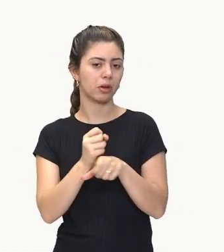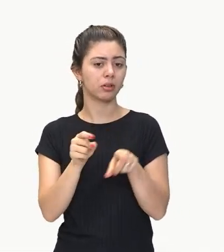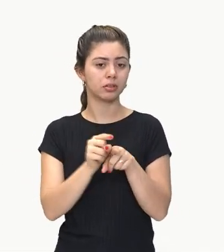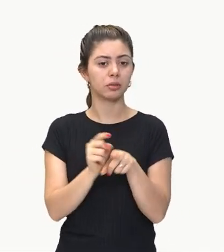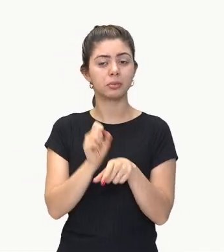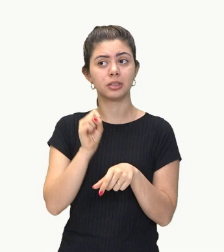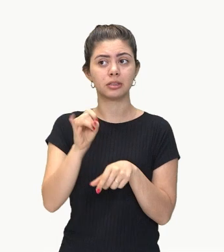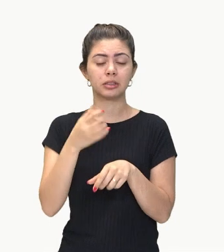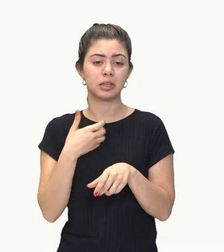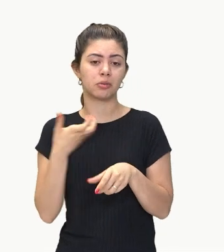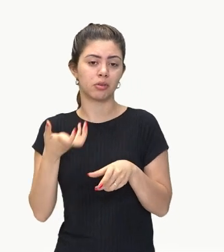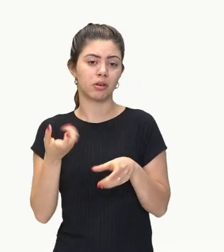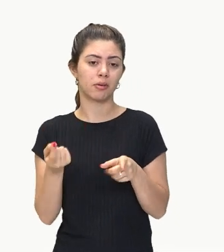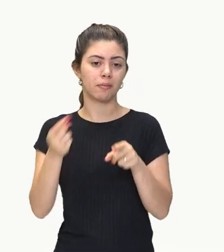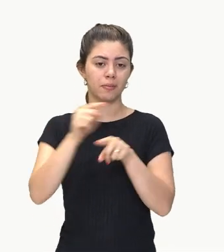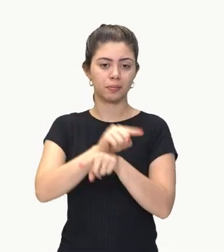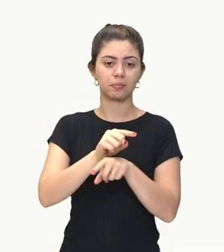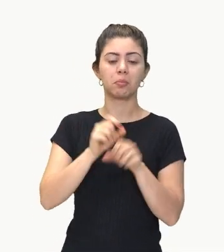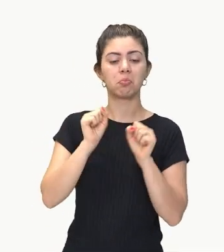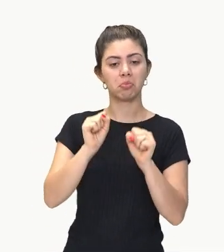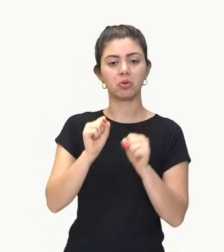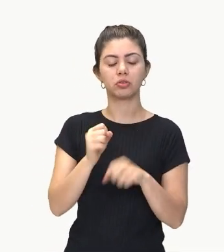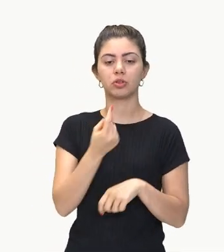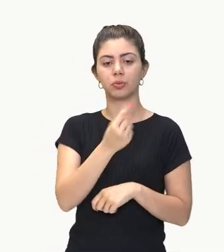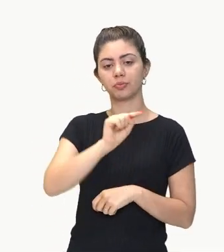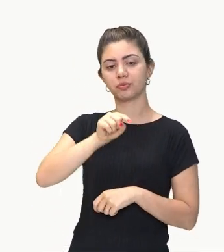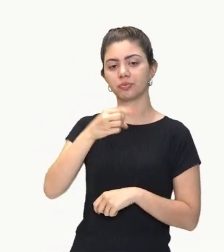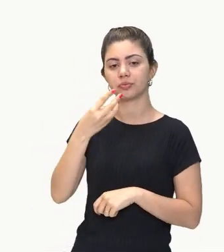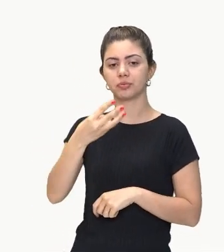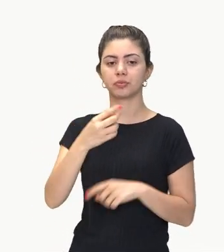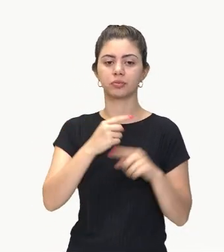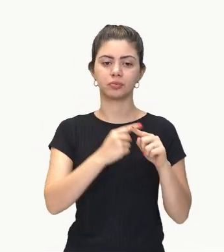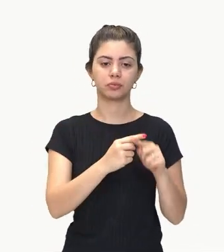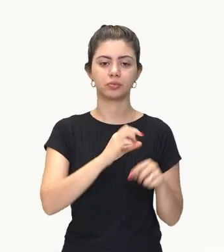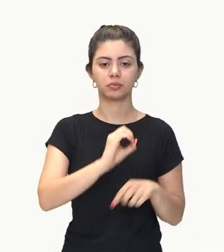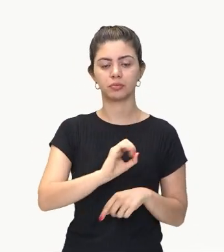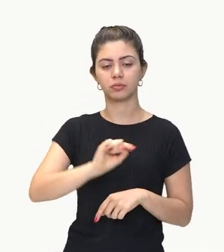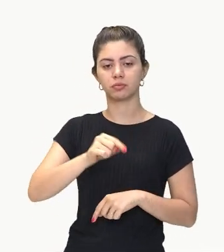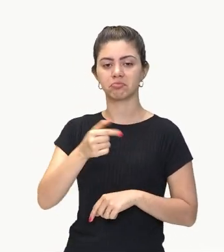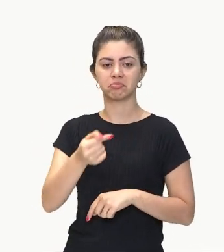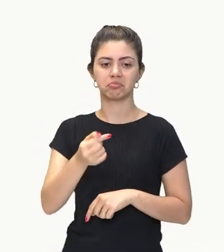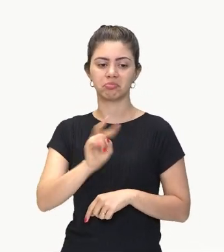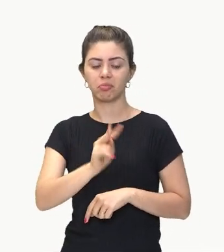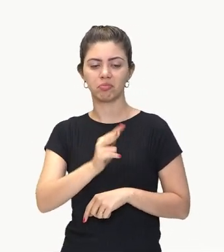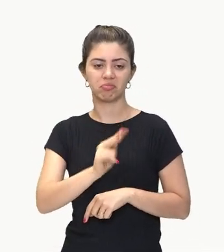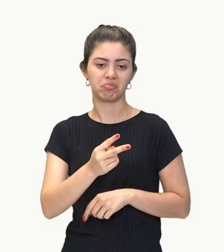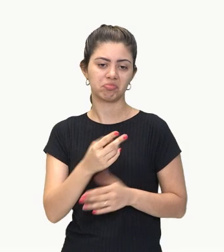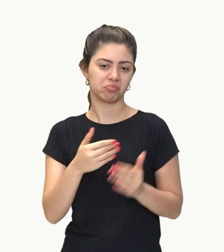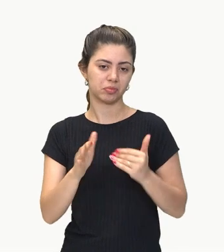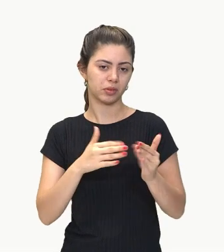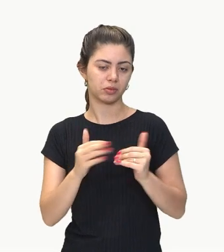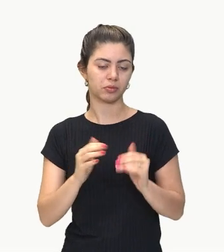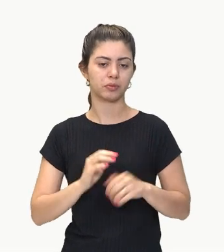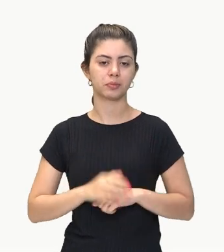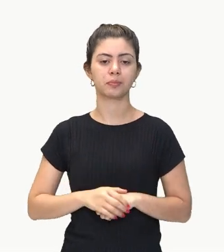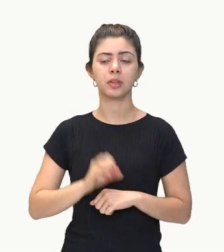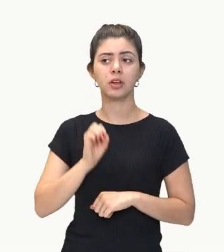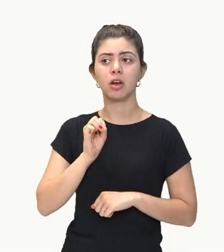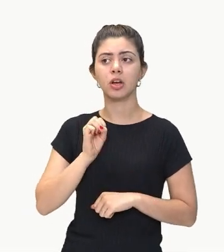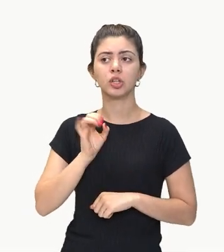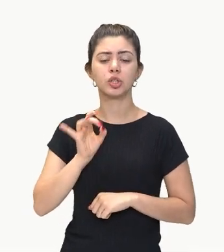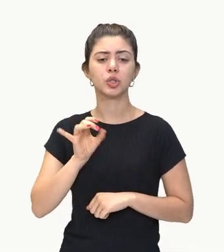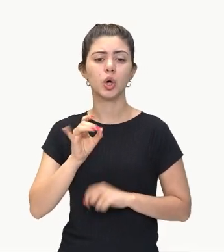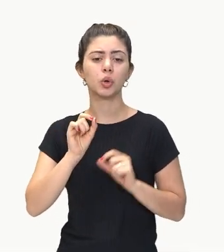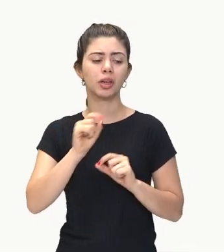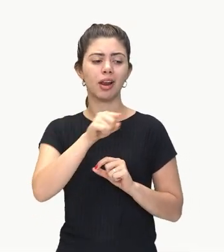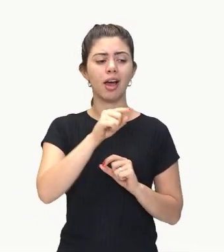se eu quiser. Ó. 1,3 vezes 0,7. Eu só não vou contar ela.